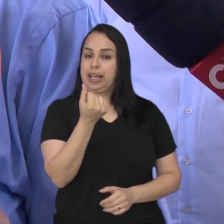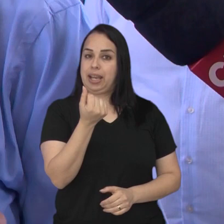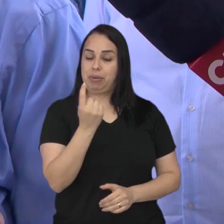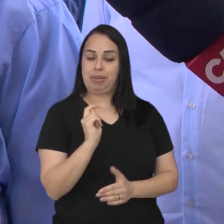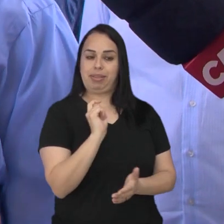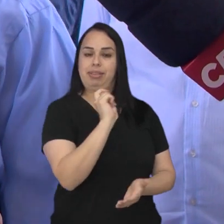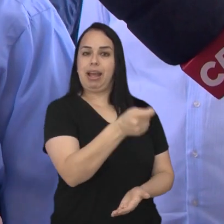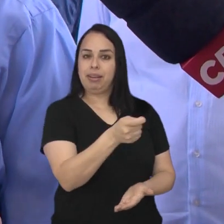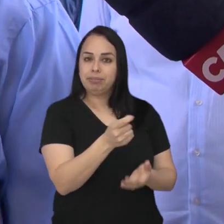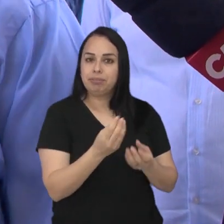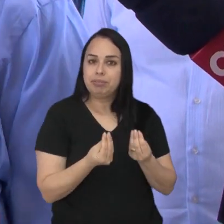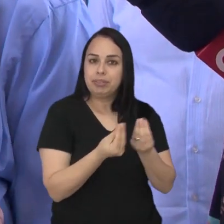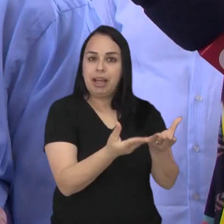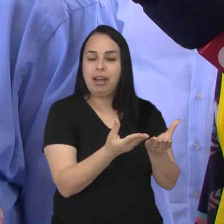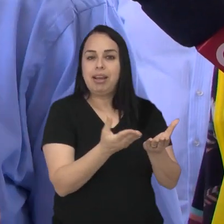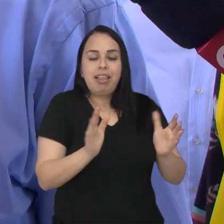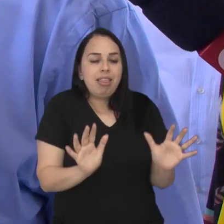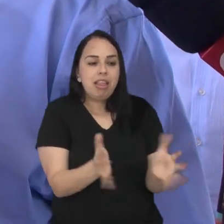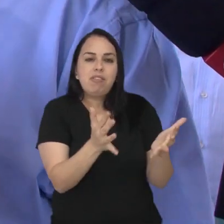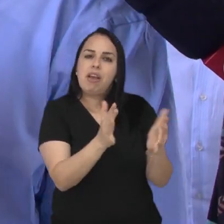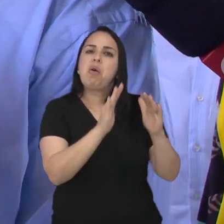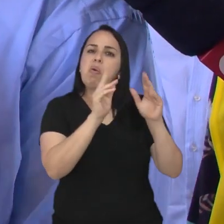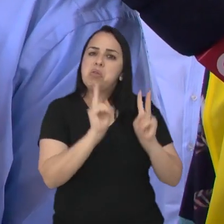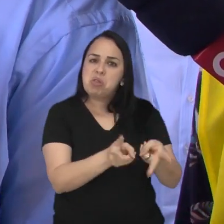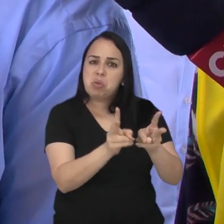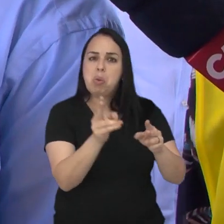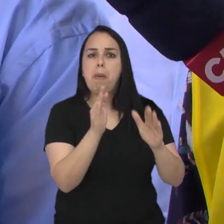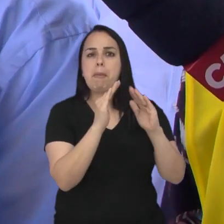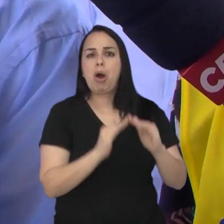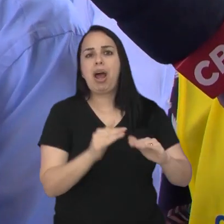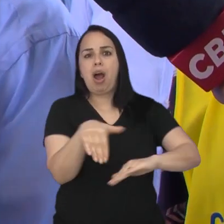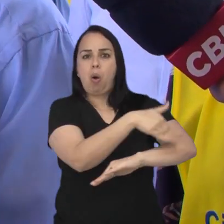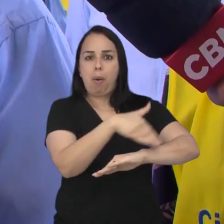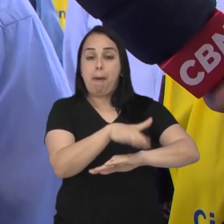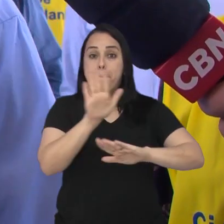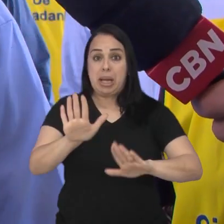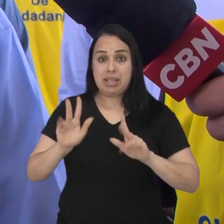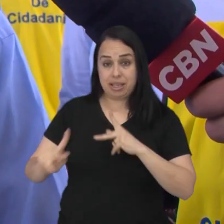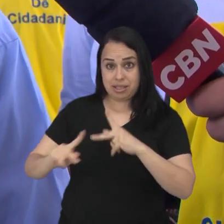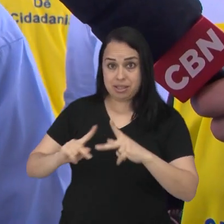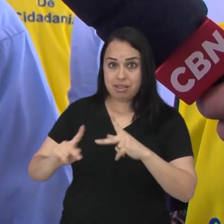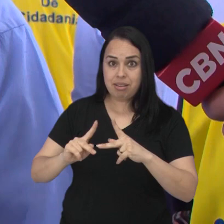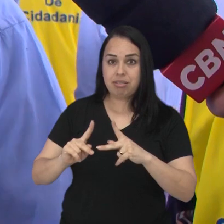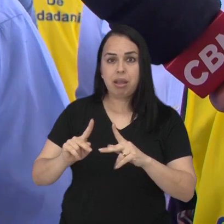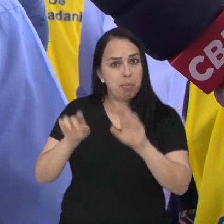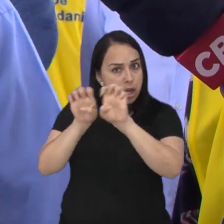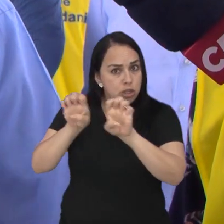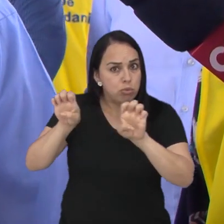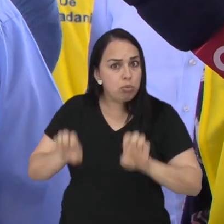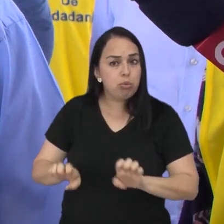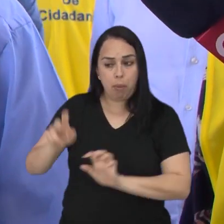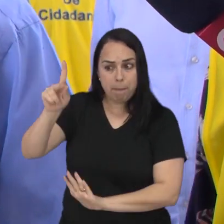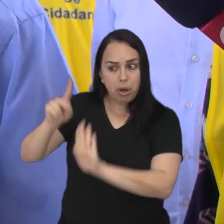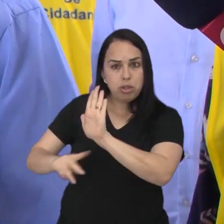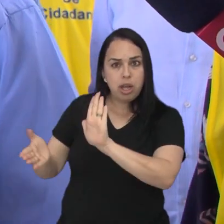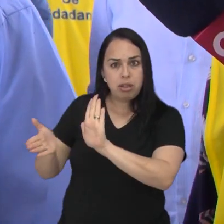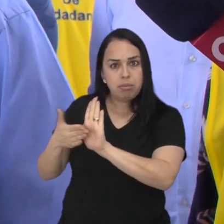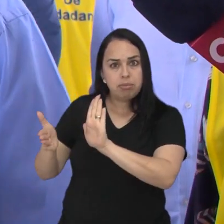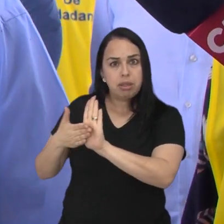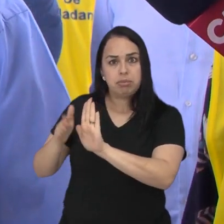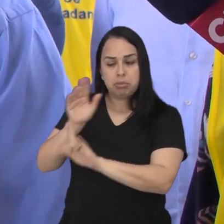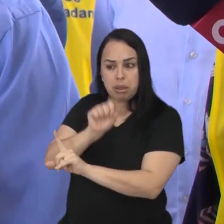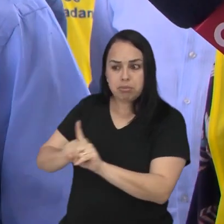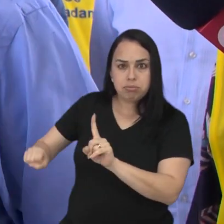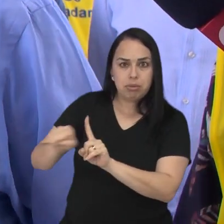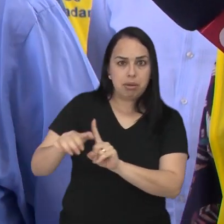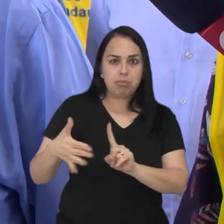O dar a esmola, na verdade, a gente acaba incentivando que essas pessoas continuem em situação de rua. E a Prefeitura de São José dos Campos, a cidade de São José dos Campos, nós temos uma